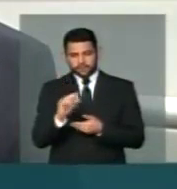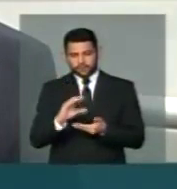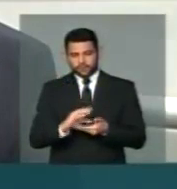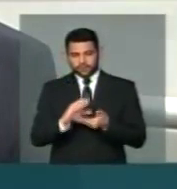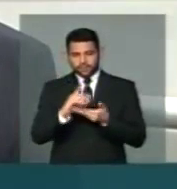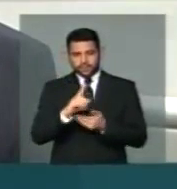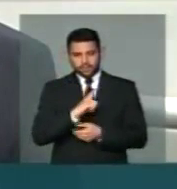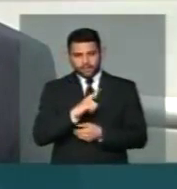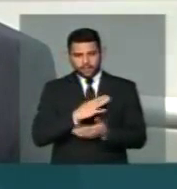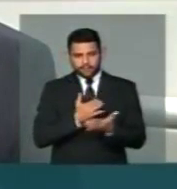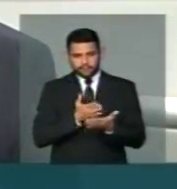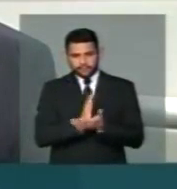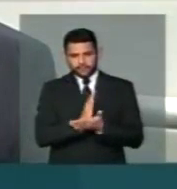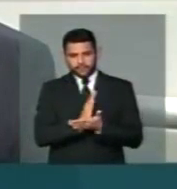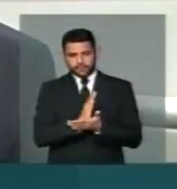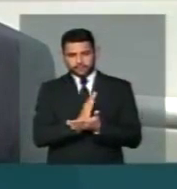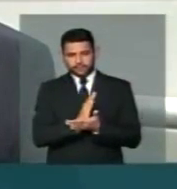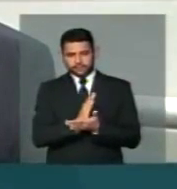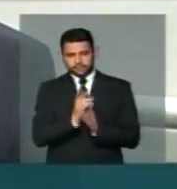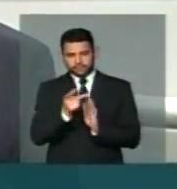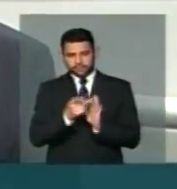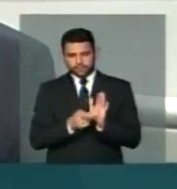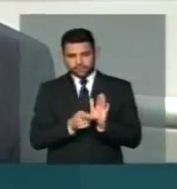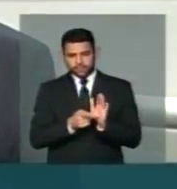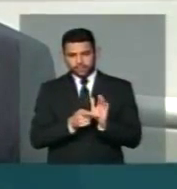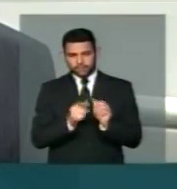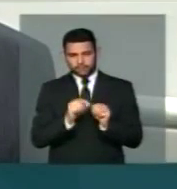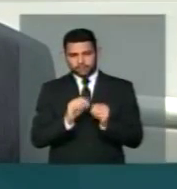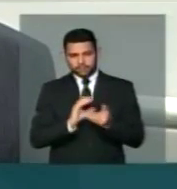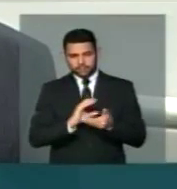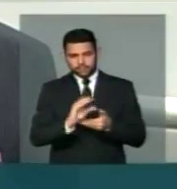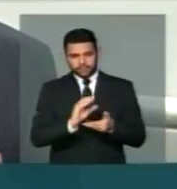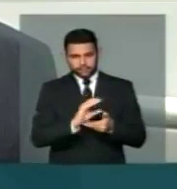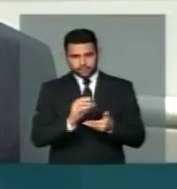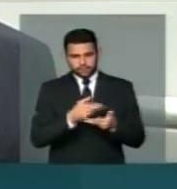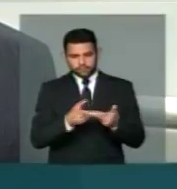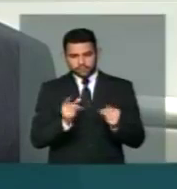conselho tenha aprovado um projeto, um plano de investimentos,